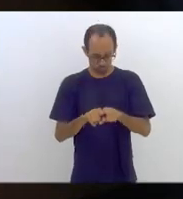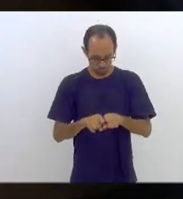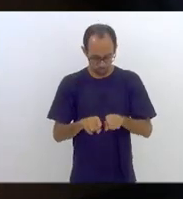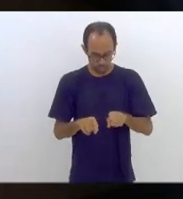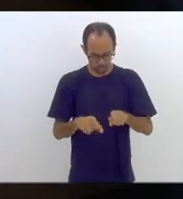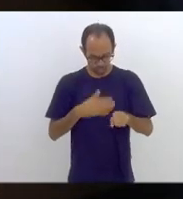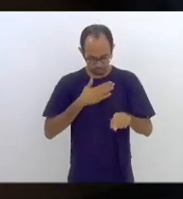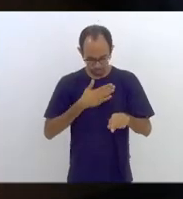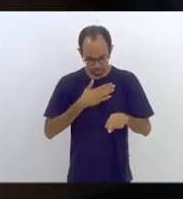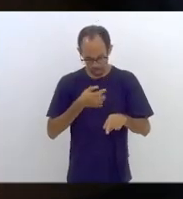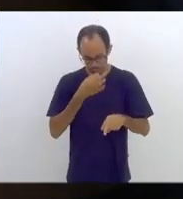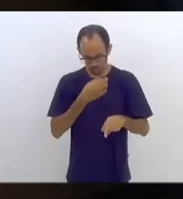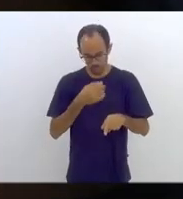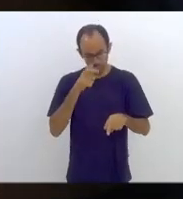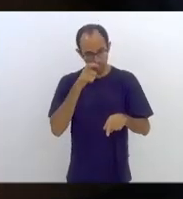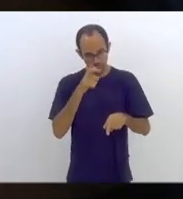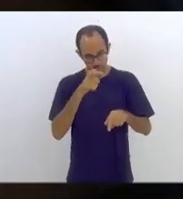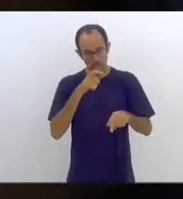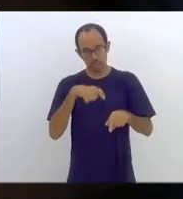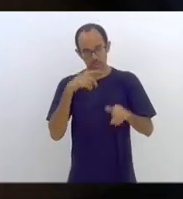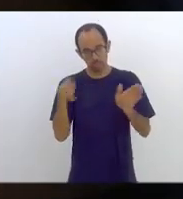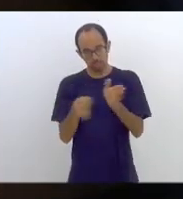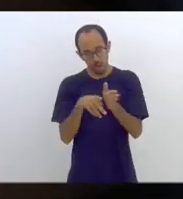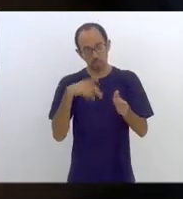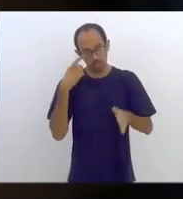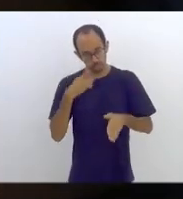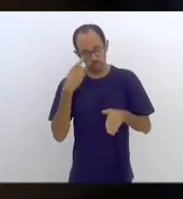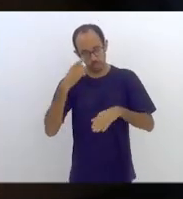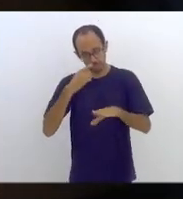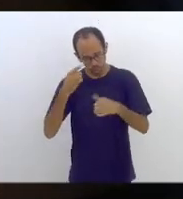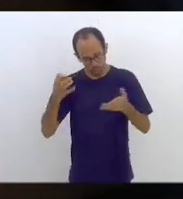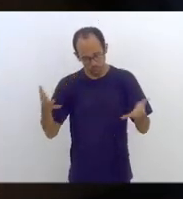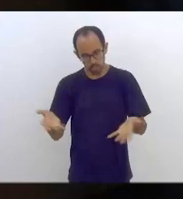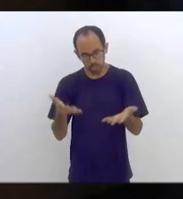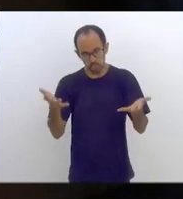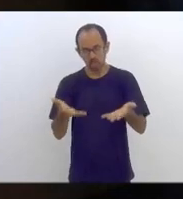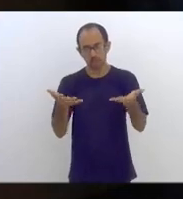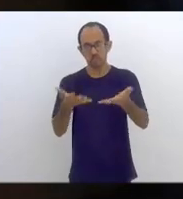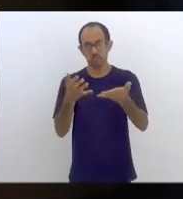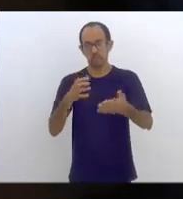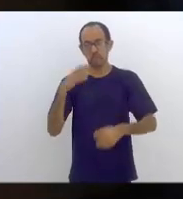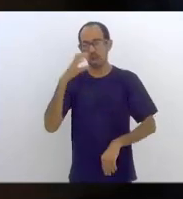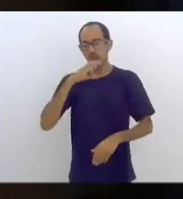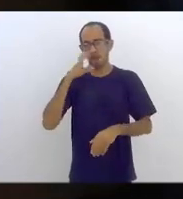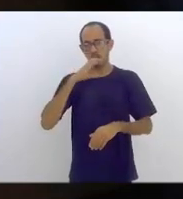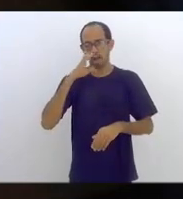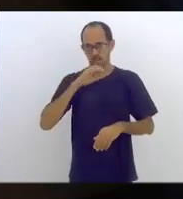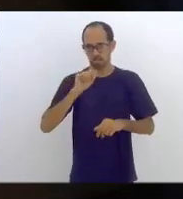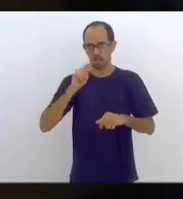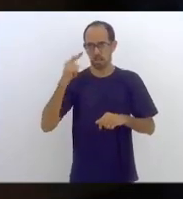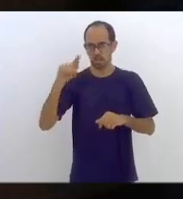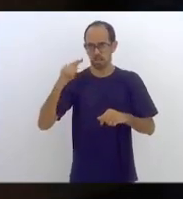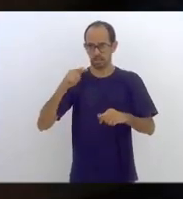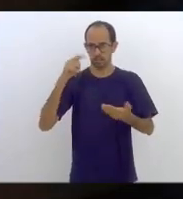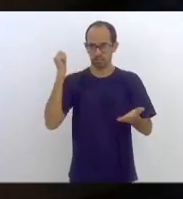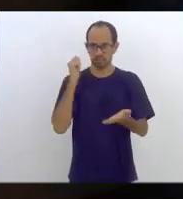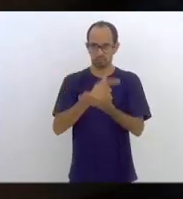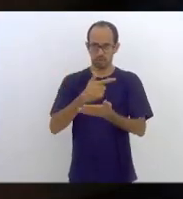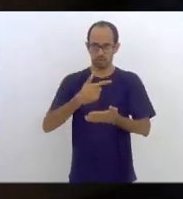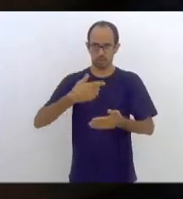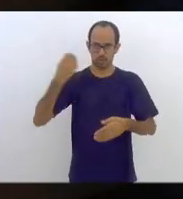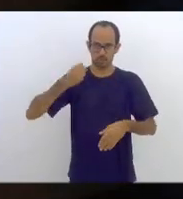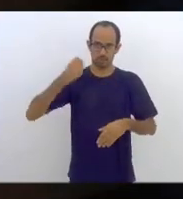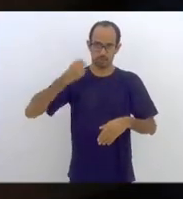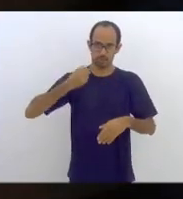do interesse do deputado de favorecer digamos assim uma certa celeridade na garantia e no pagamento das pensões